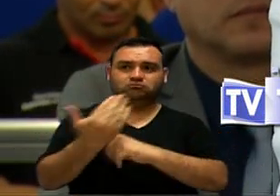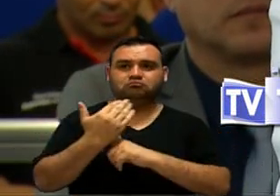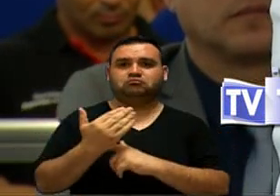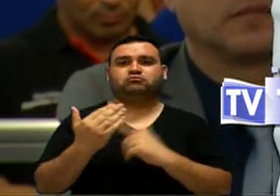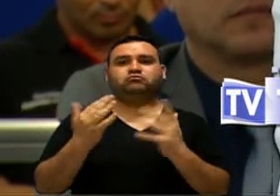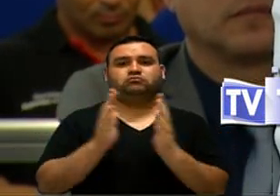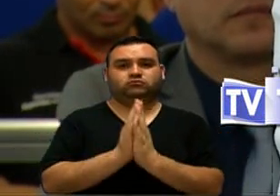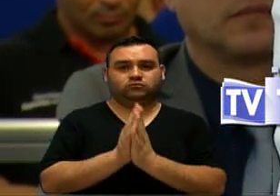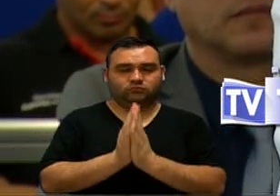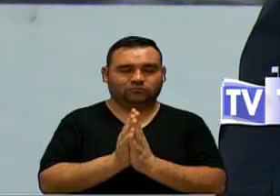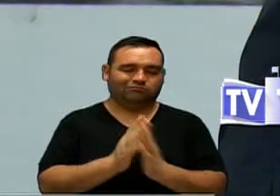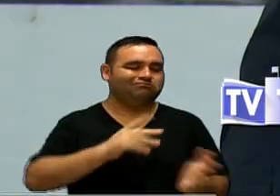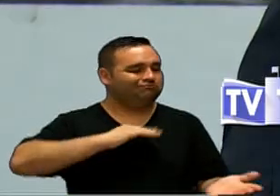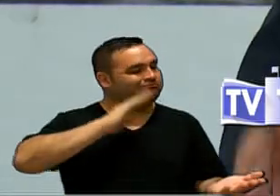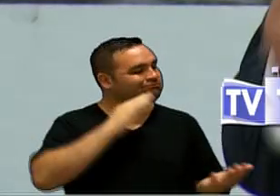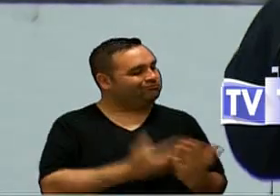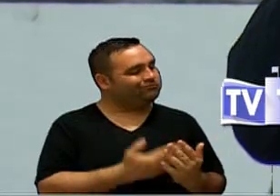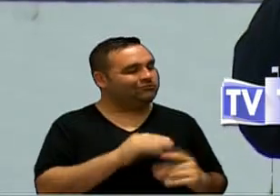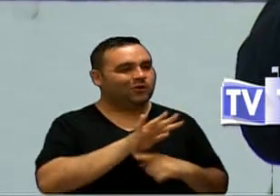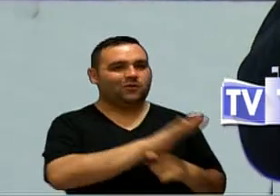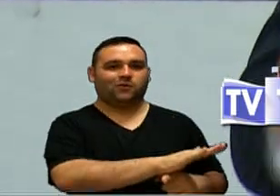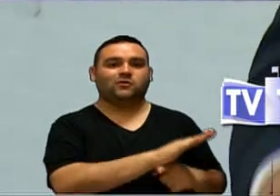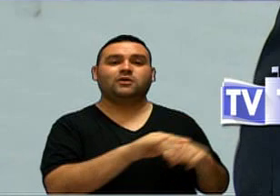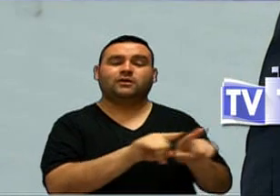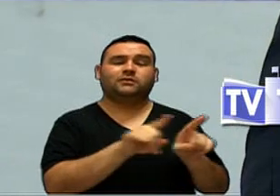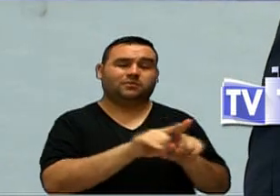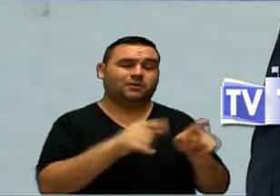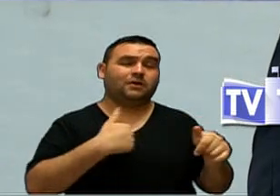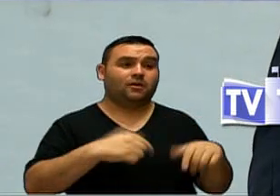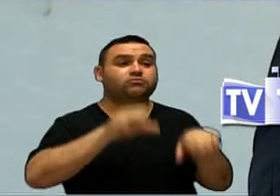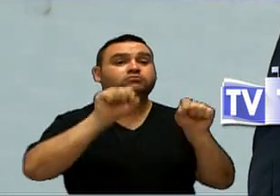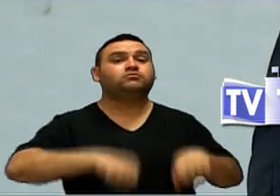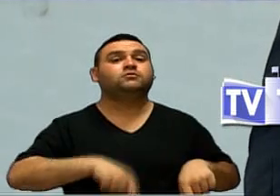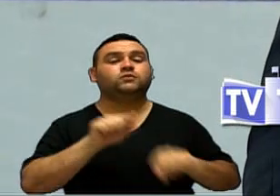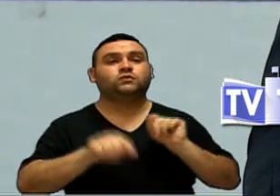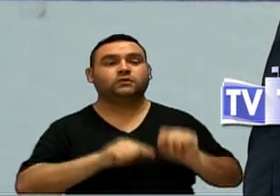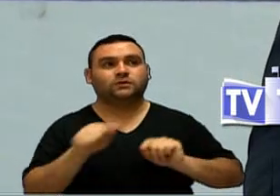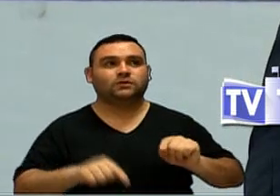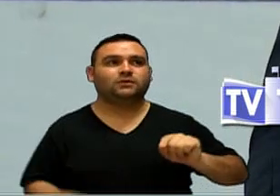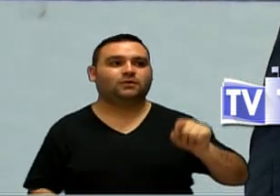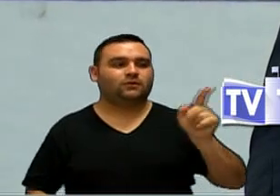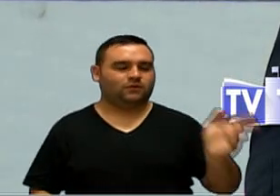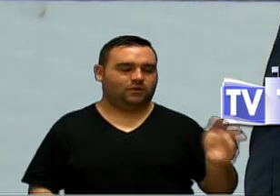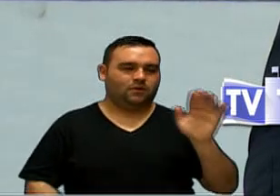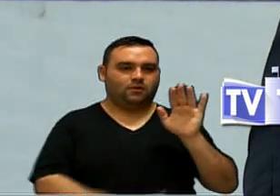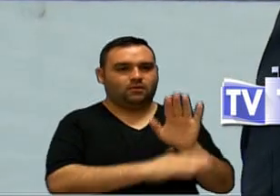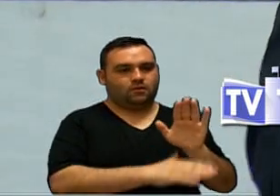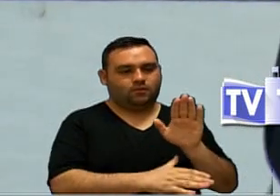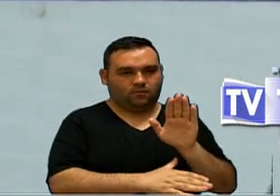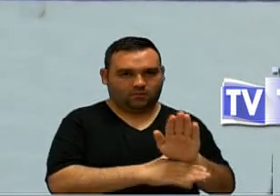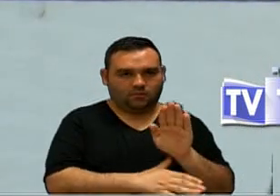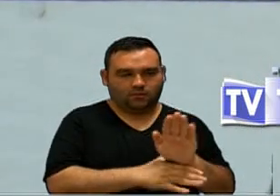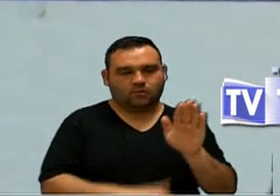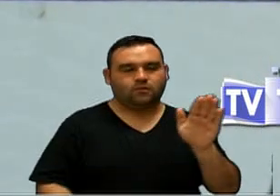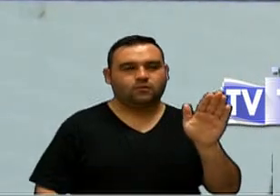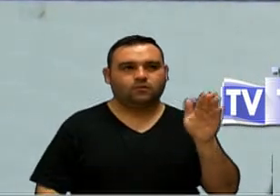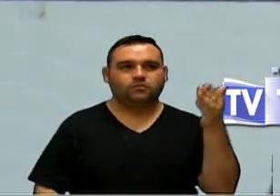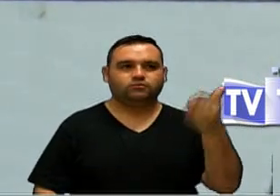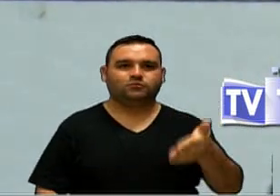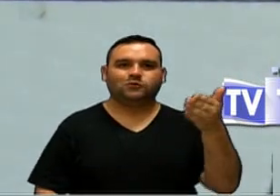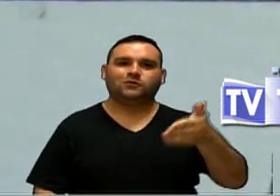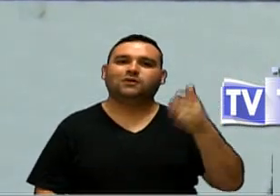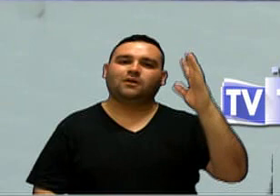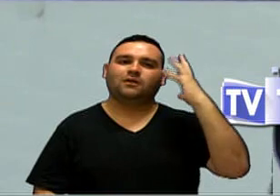nessa... Pode contar com o meu apoio e o meu reconhecimento com relação à participação da